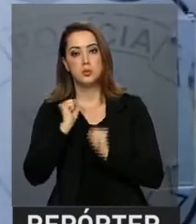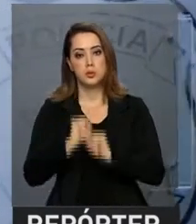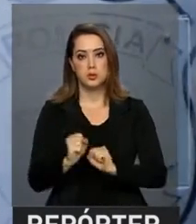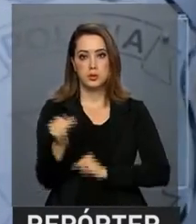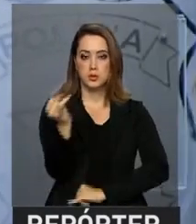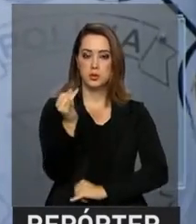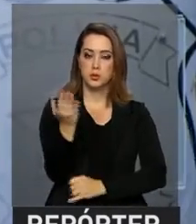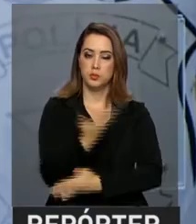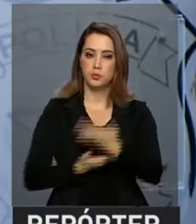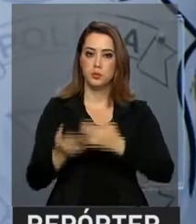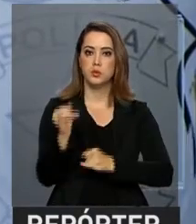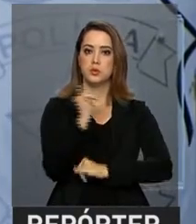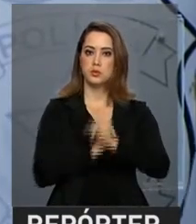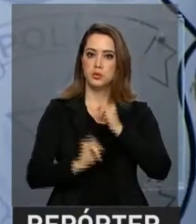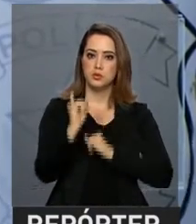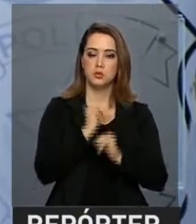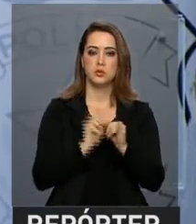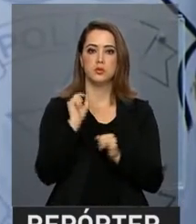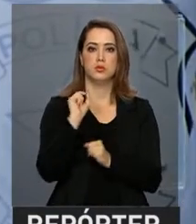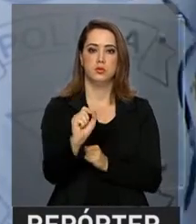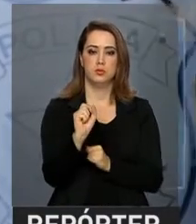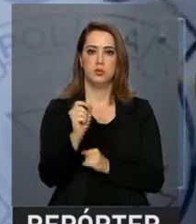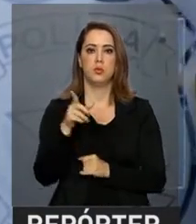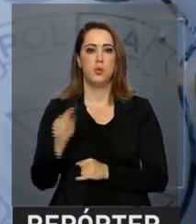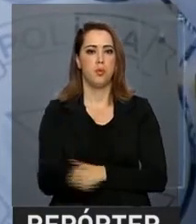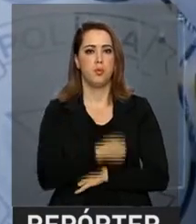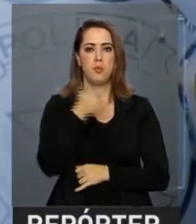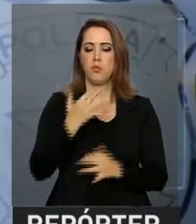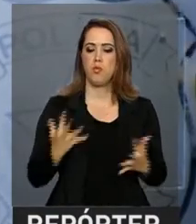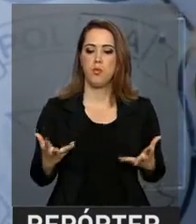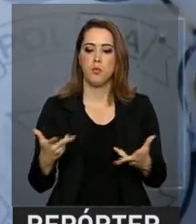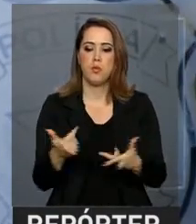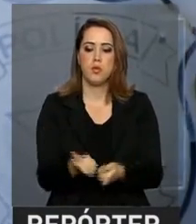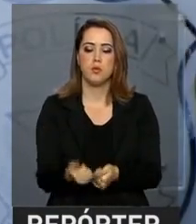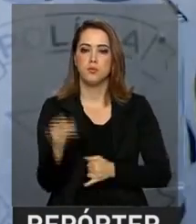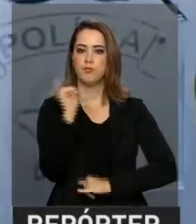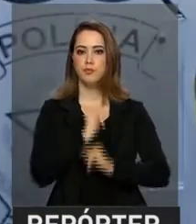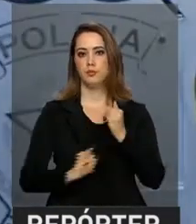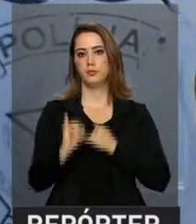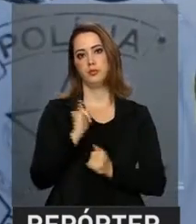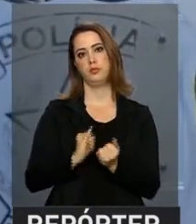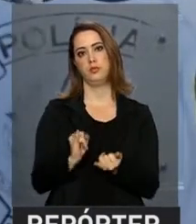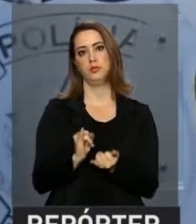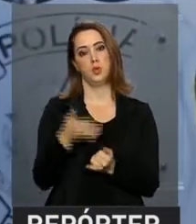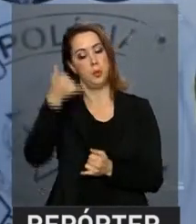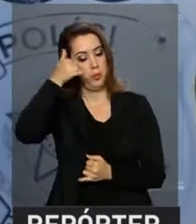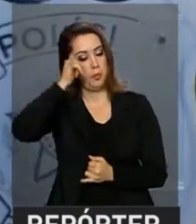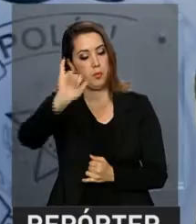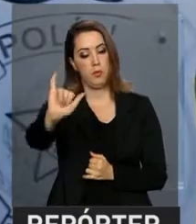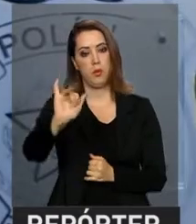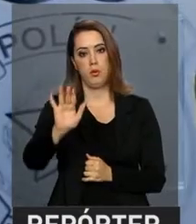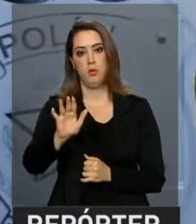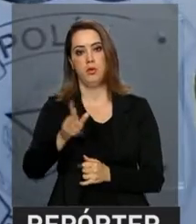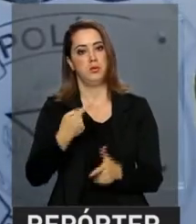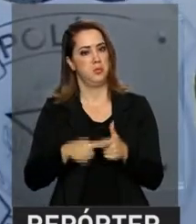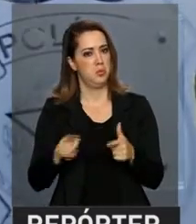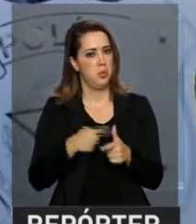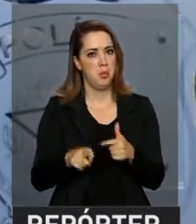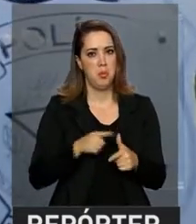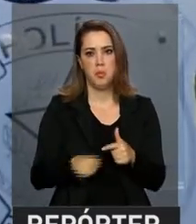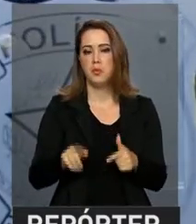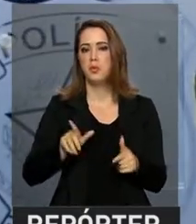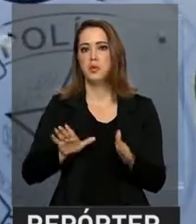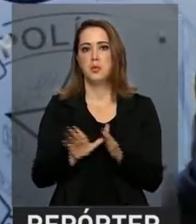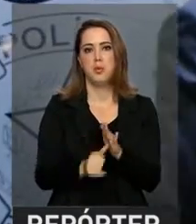rápida, de uma forma mais eficiente, com maior eficácia, informações. Prevenção para a criminalidade, prevenção